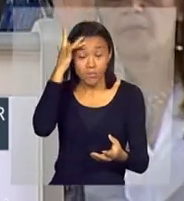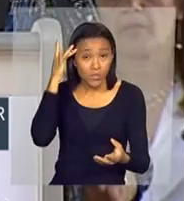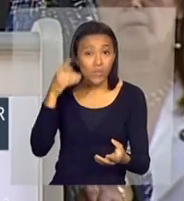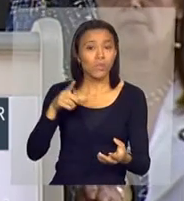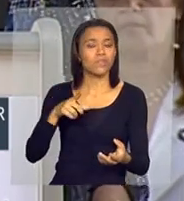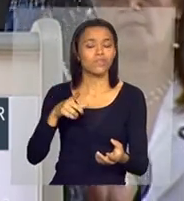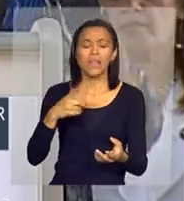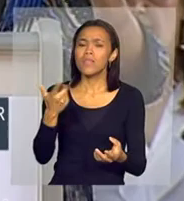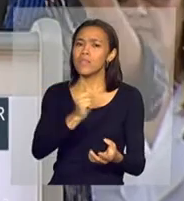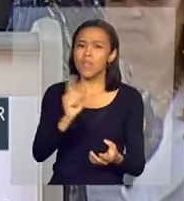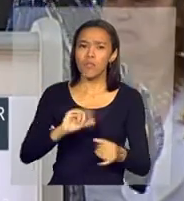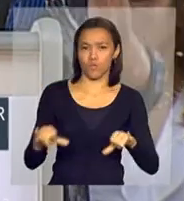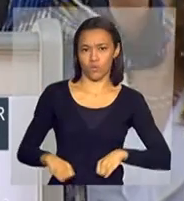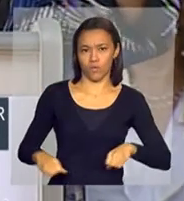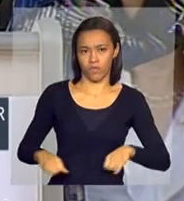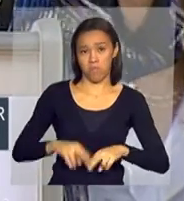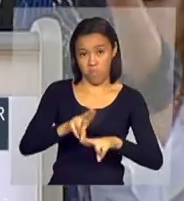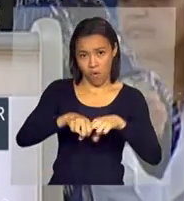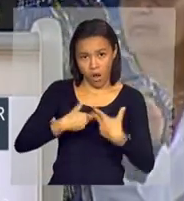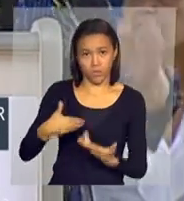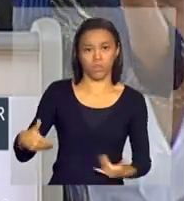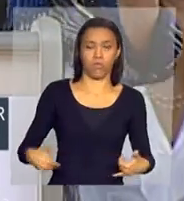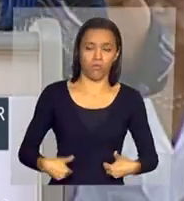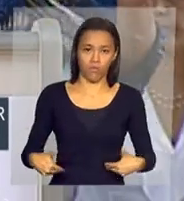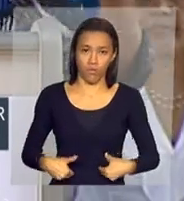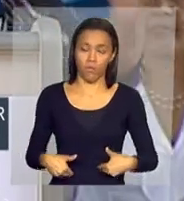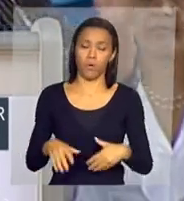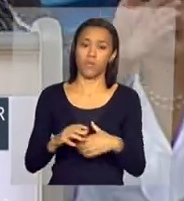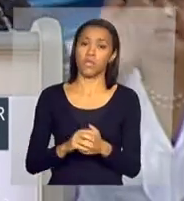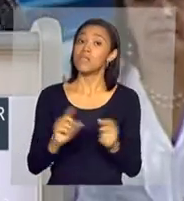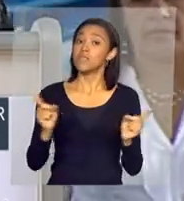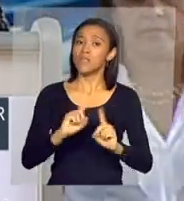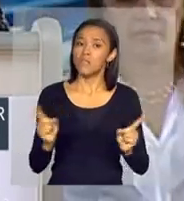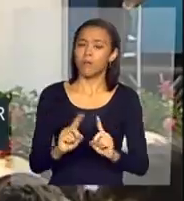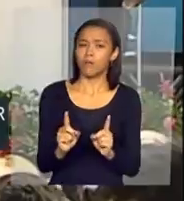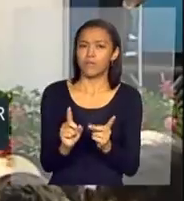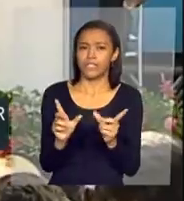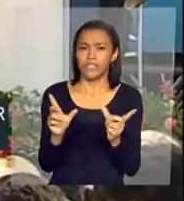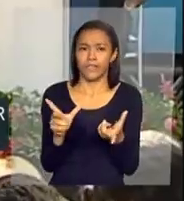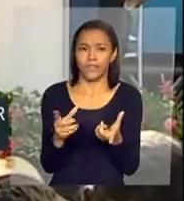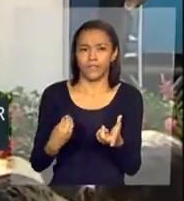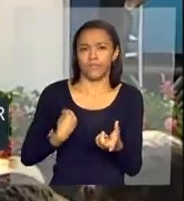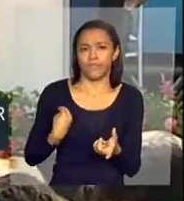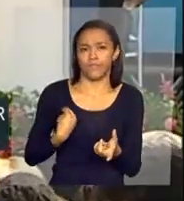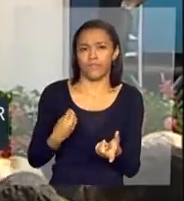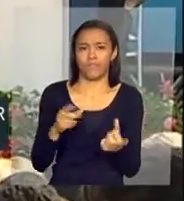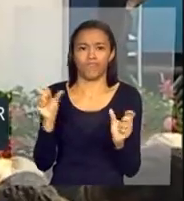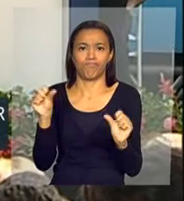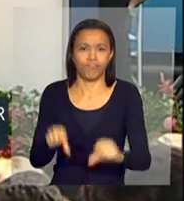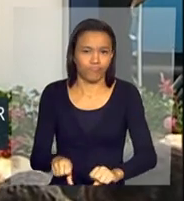passariam fome, não reduziriam as suas condições de sobreviver,